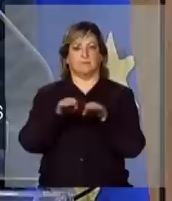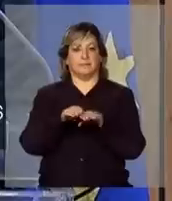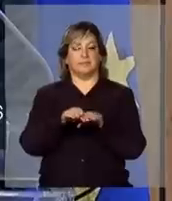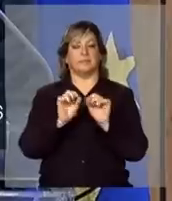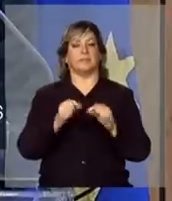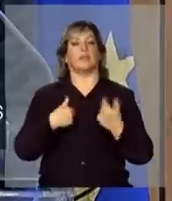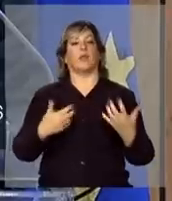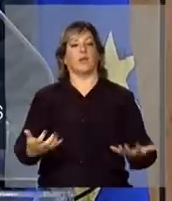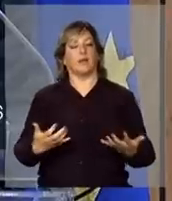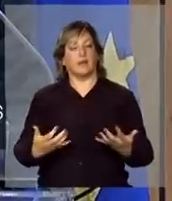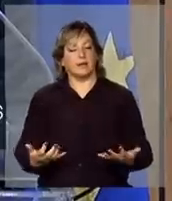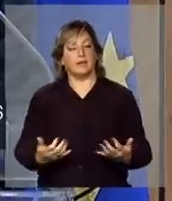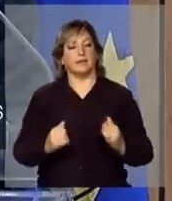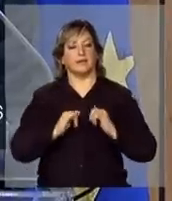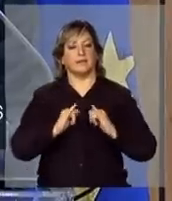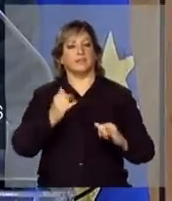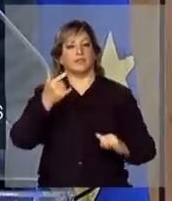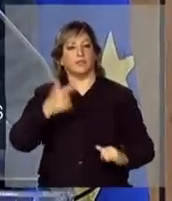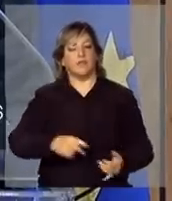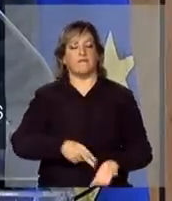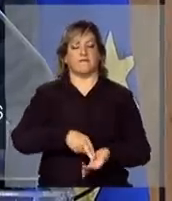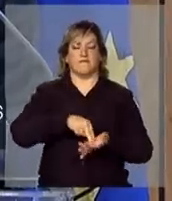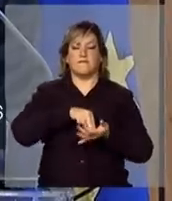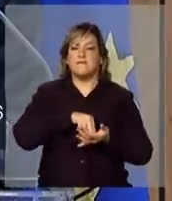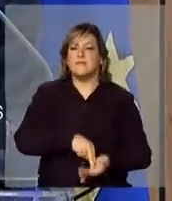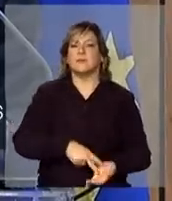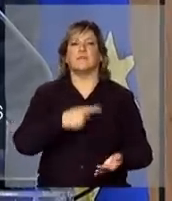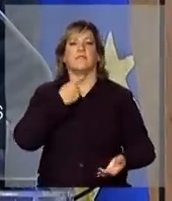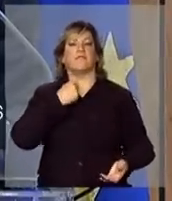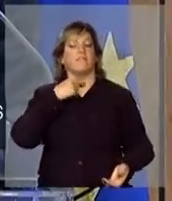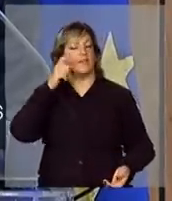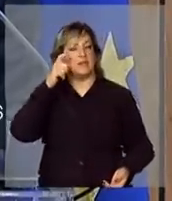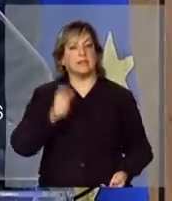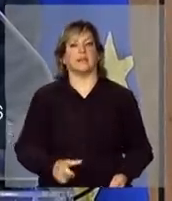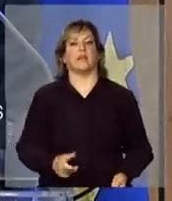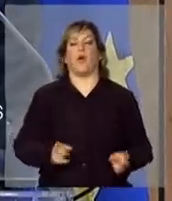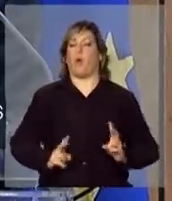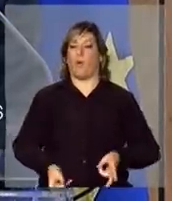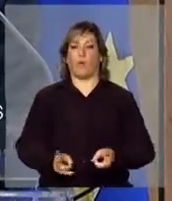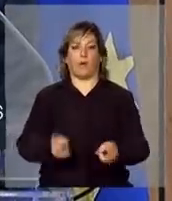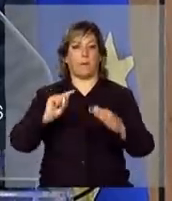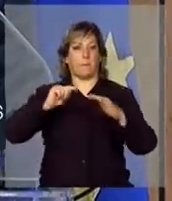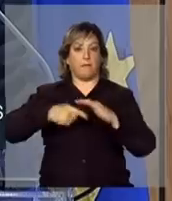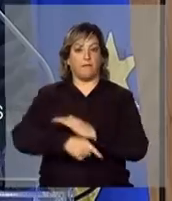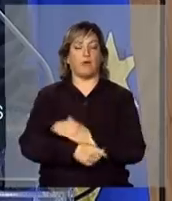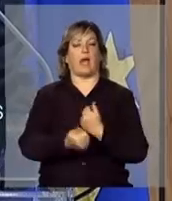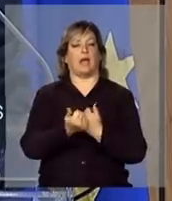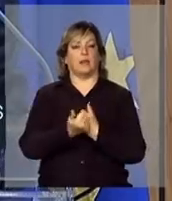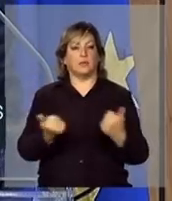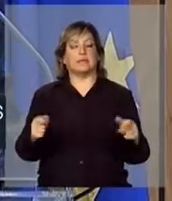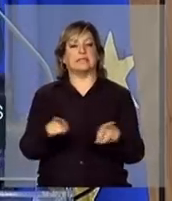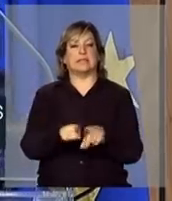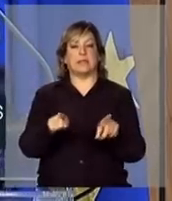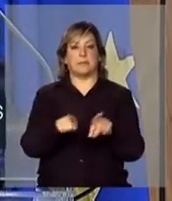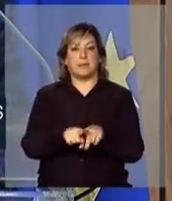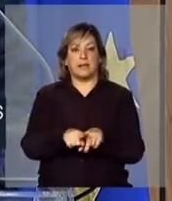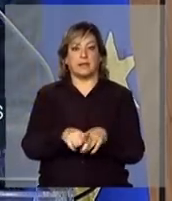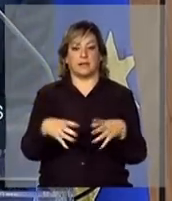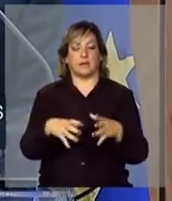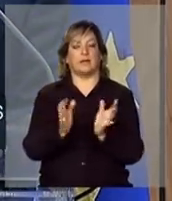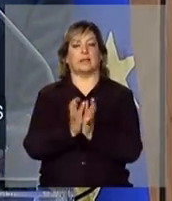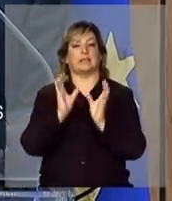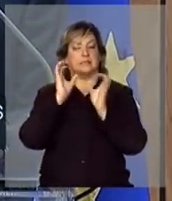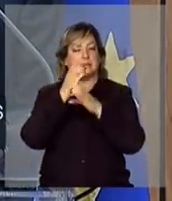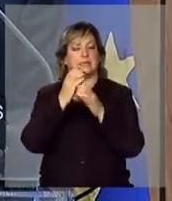aqui reiterar a nossa firme intenção de continuar a intensificar a cooperação também nos domínios da